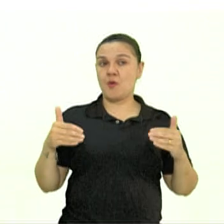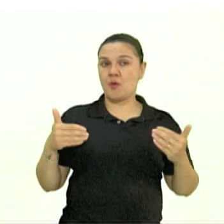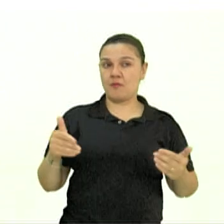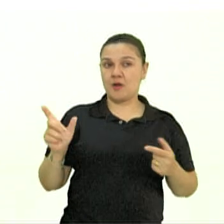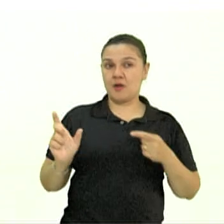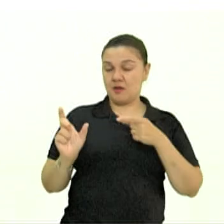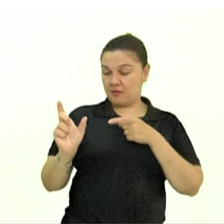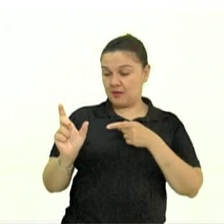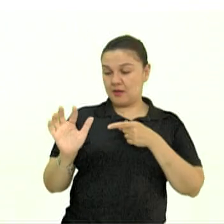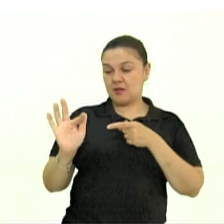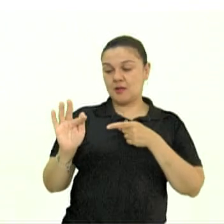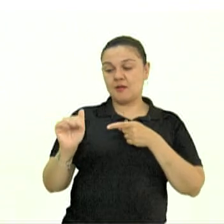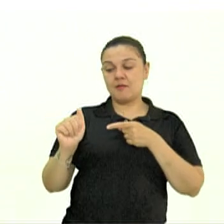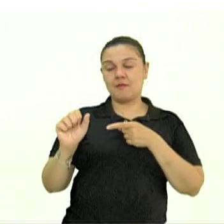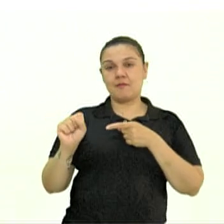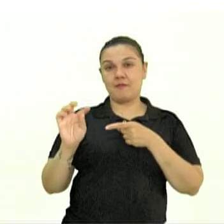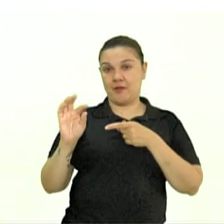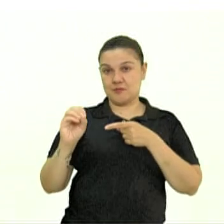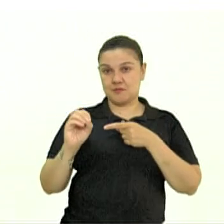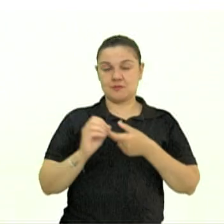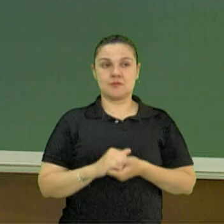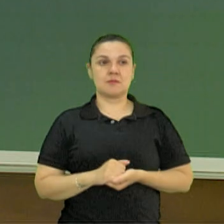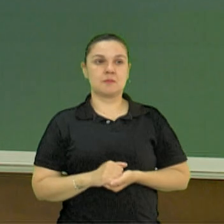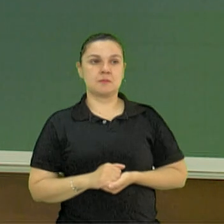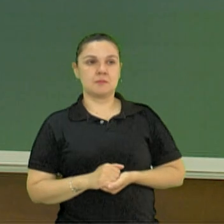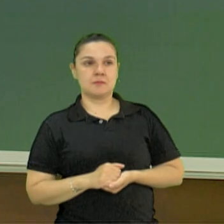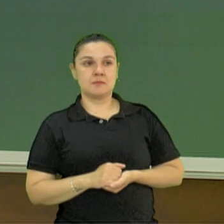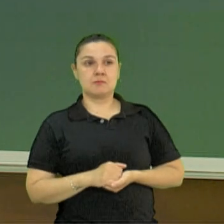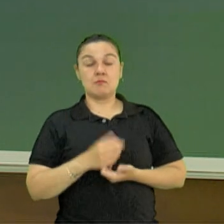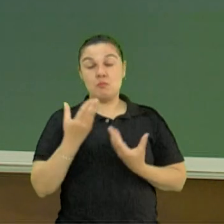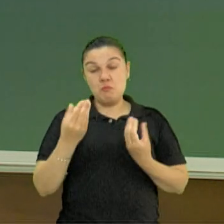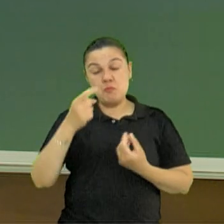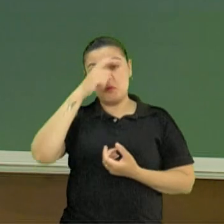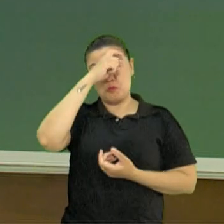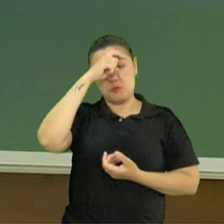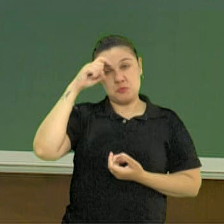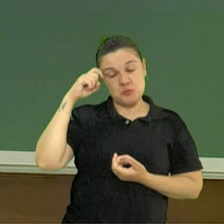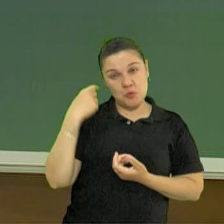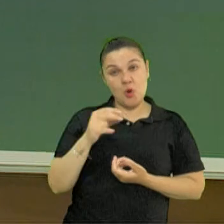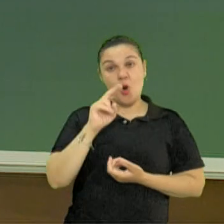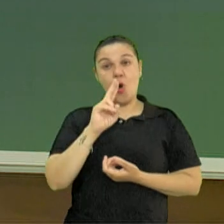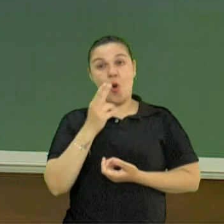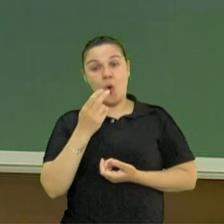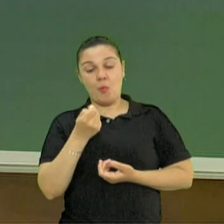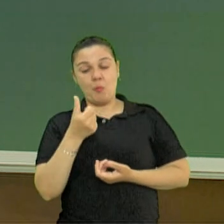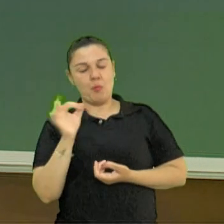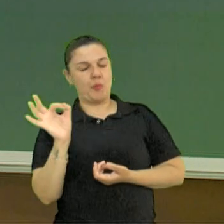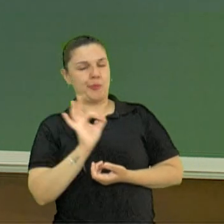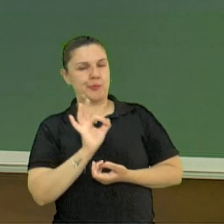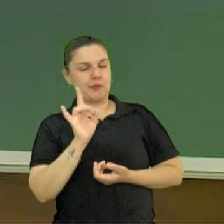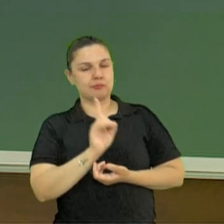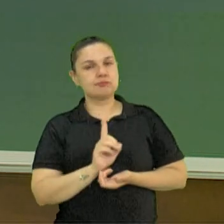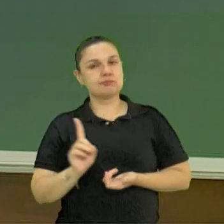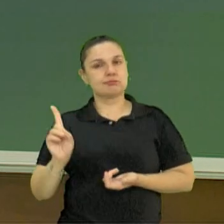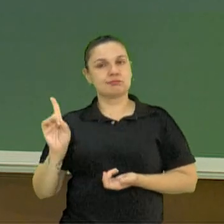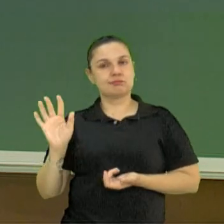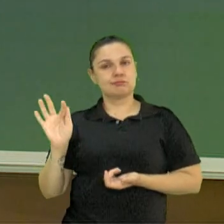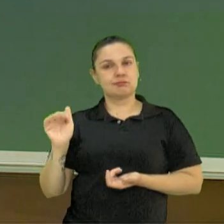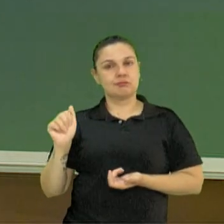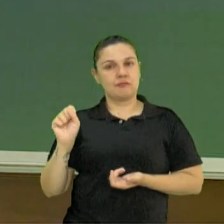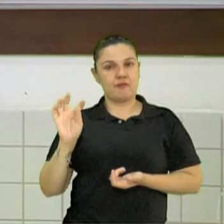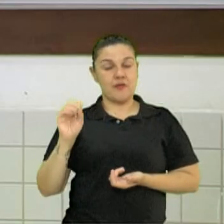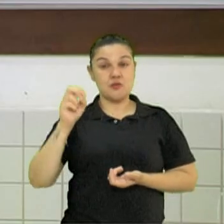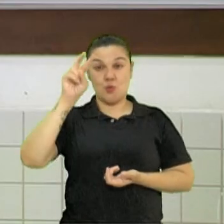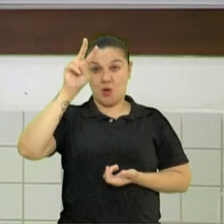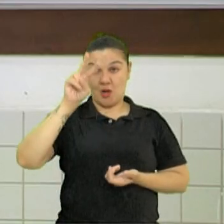pela palavra fasto? Olha só, muito suor e pouco ou nenhum fasto. Releiam